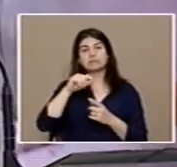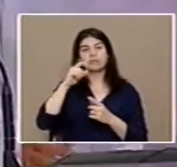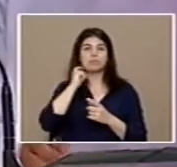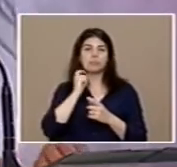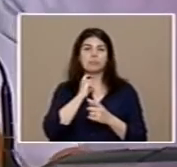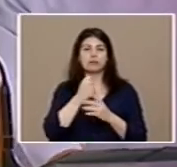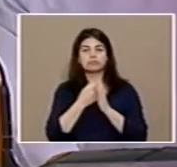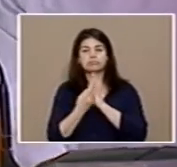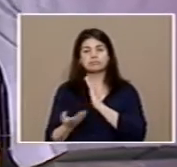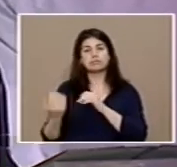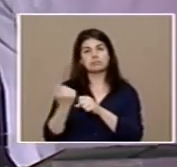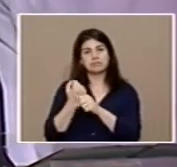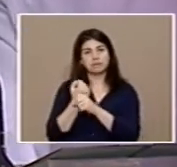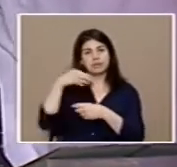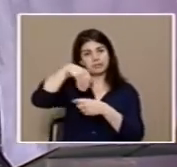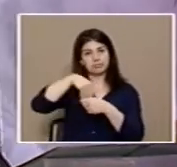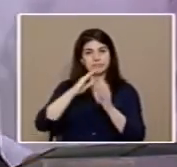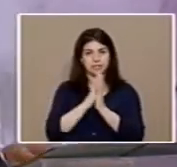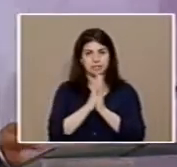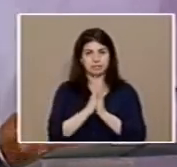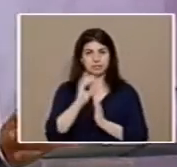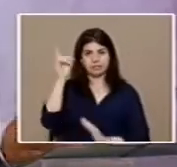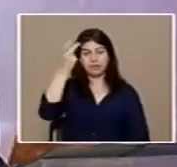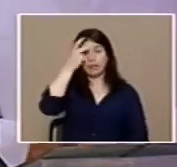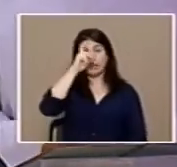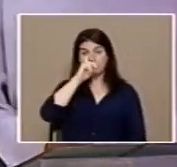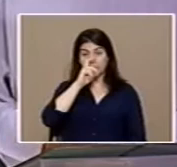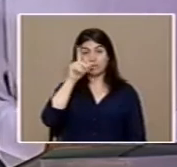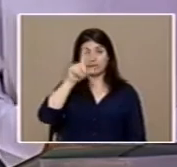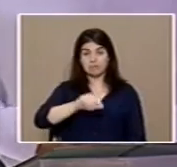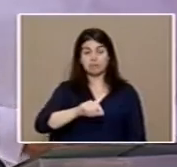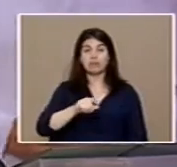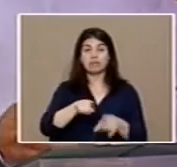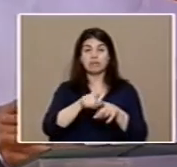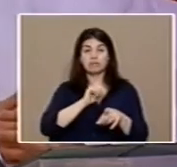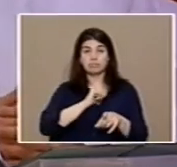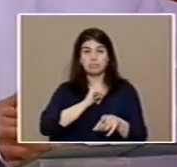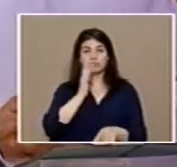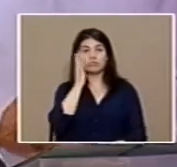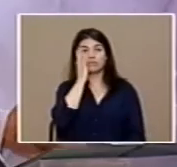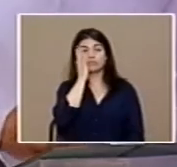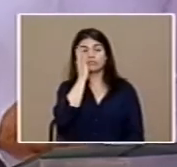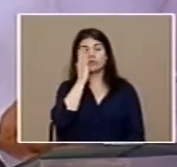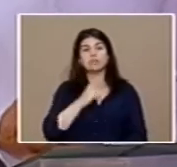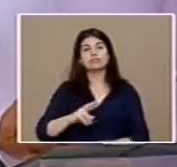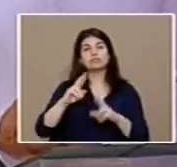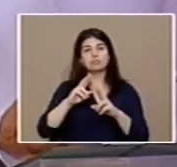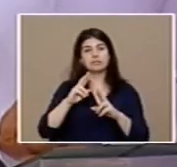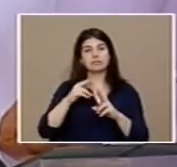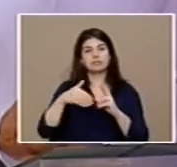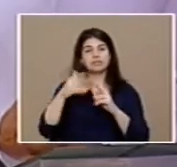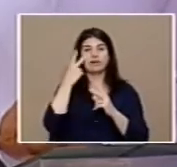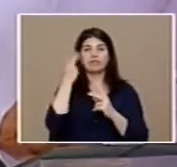de vosso povo lembrai-vos também dos nossos irmãos que adormeceram na esperança da Ressurreição